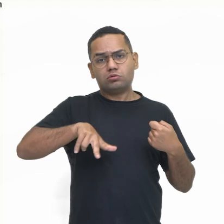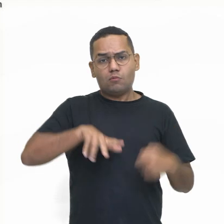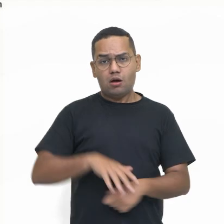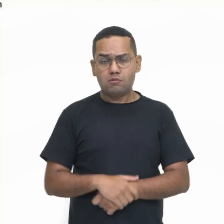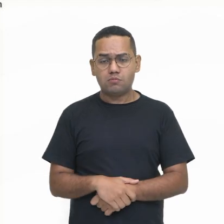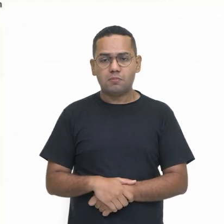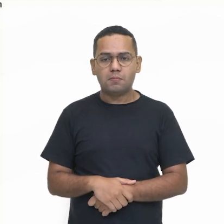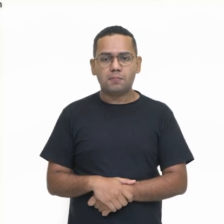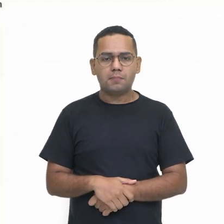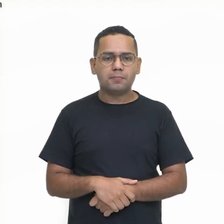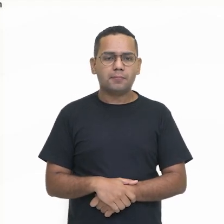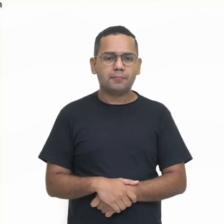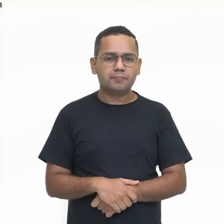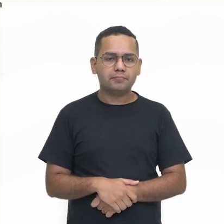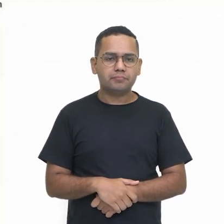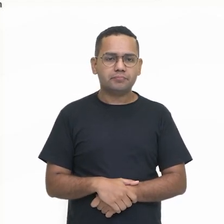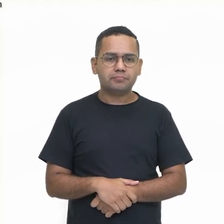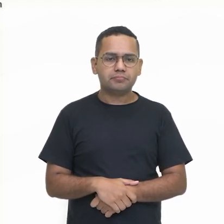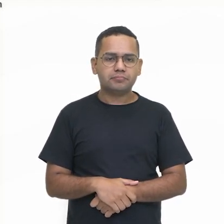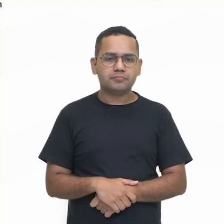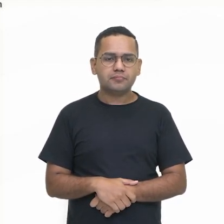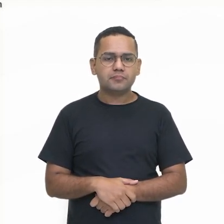Existem aquilo que ele chama de